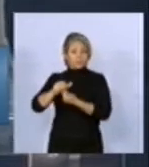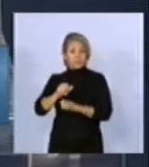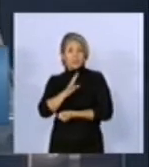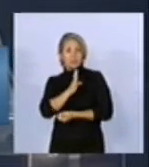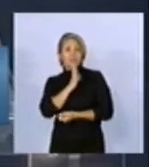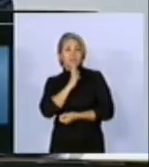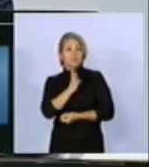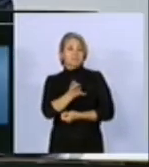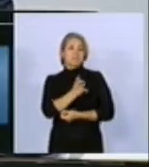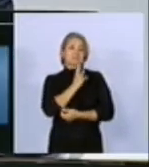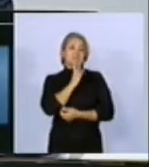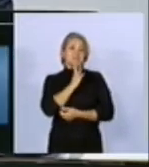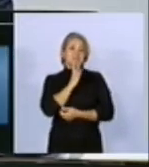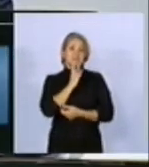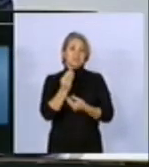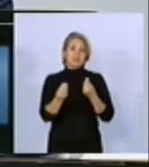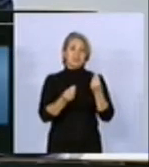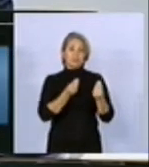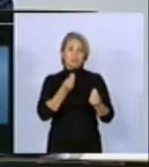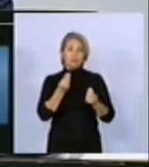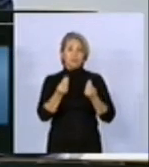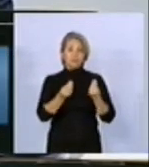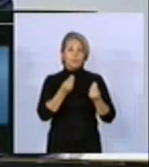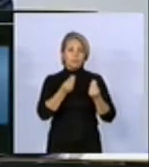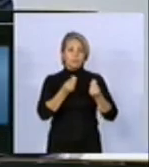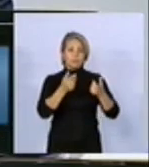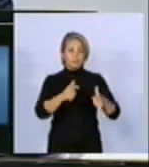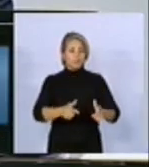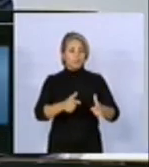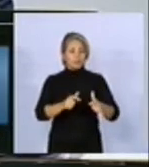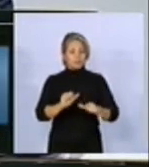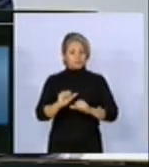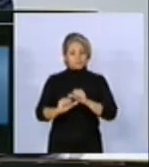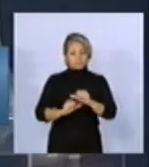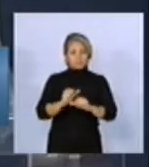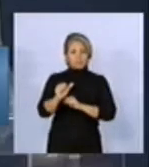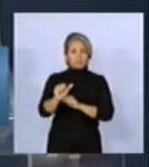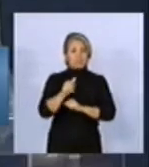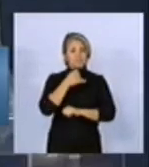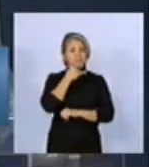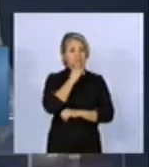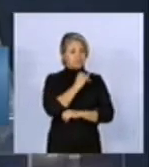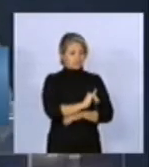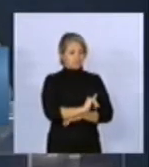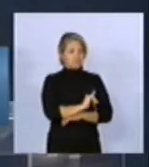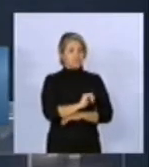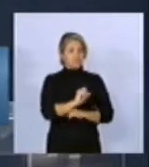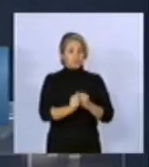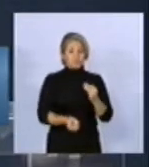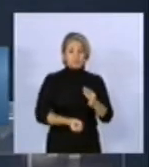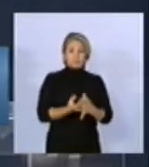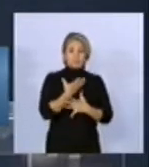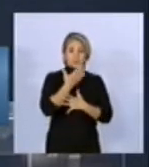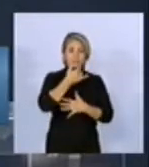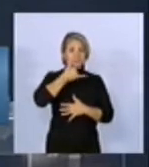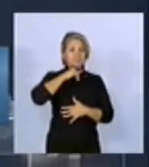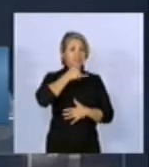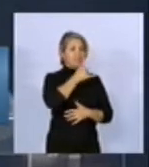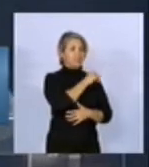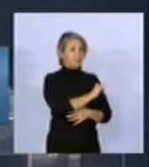é conhecida como um uma fonte renovável de energia aqui um produto que produz